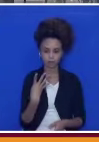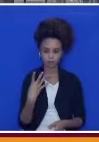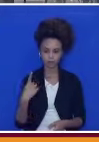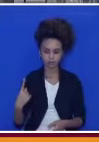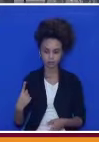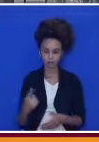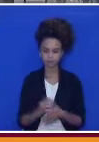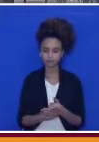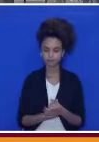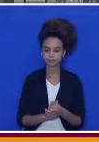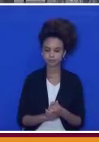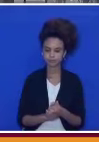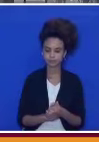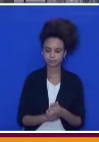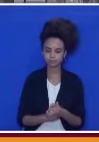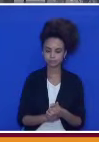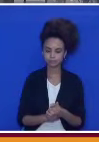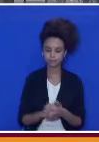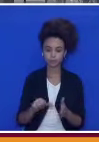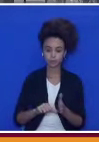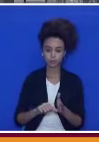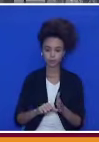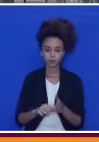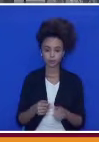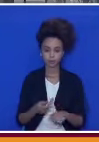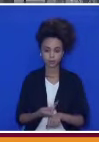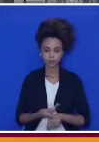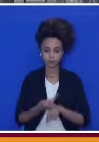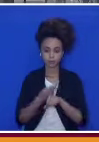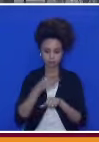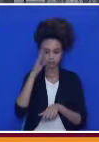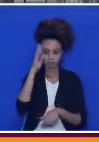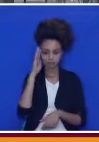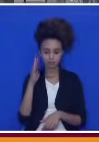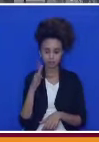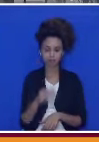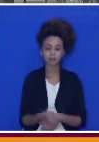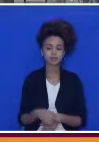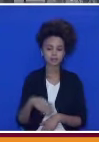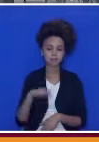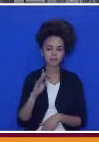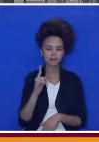41. O prêmio principal da Lotomania hoje é de mais de